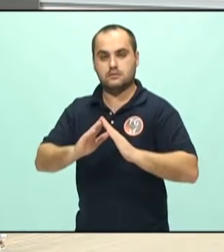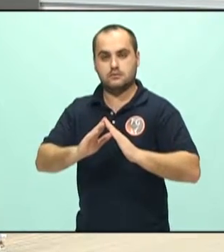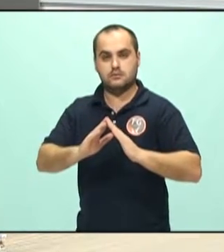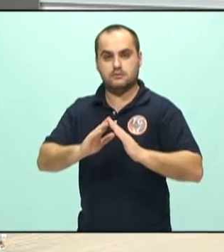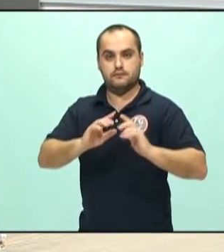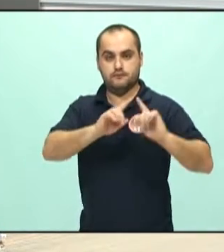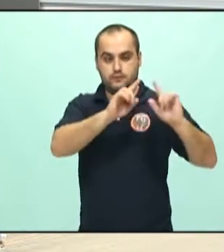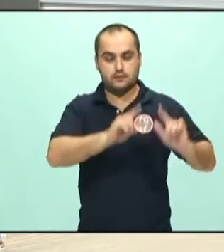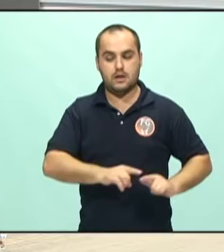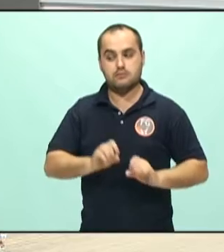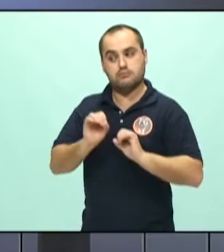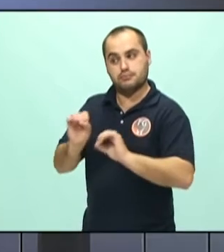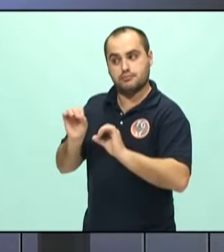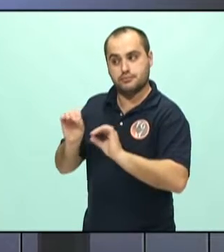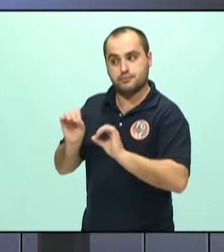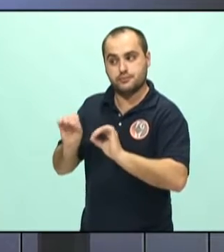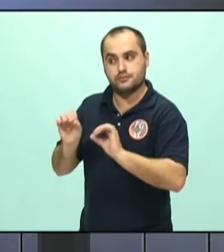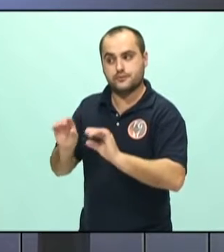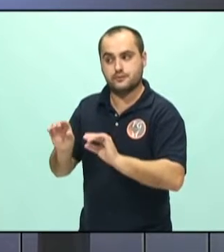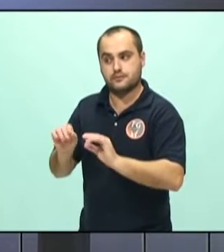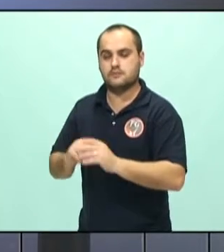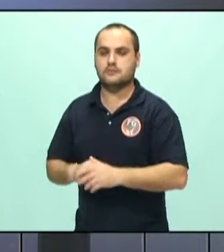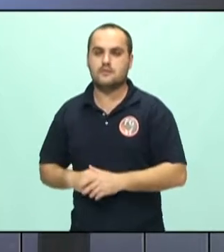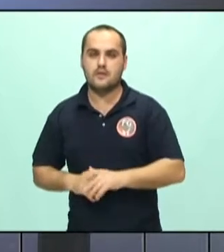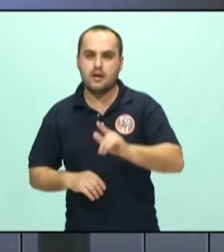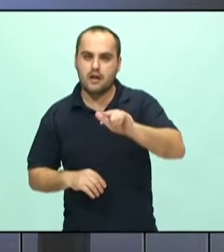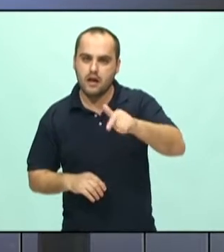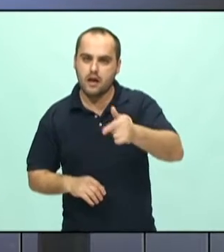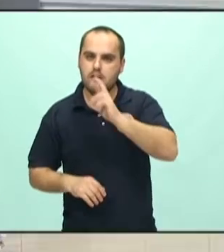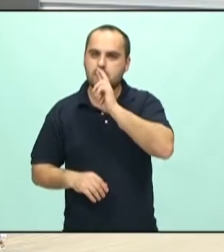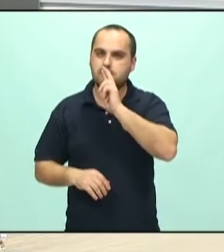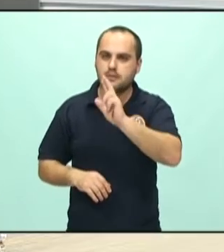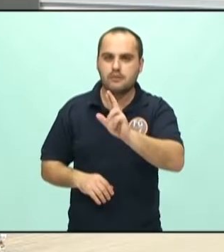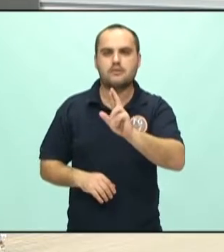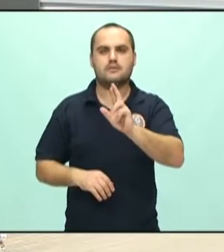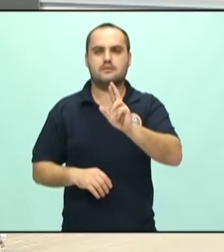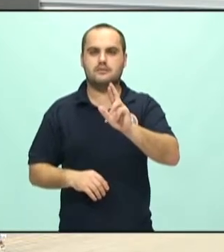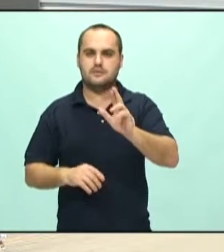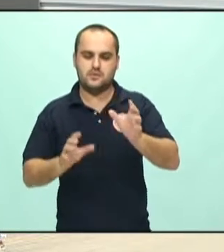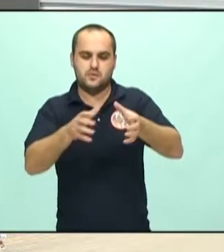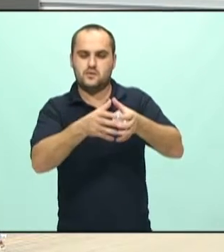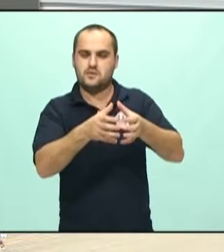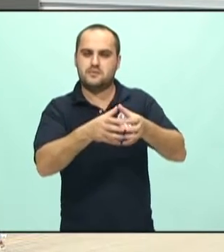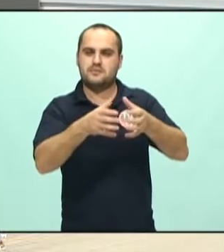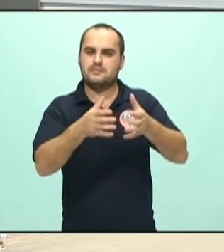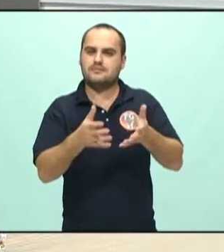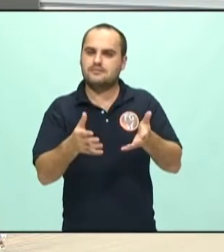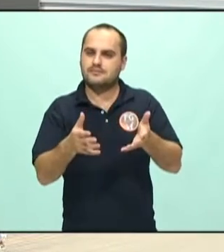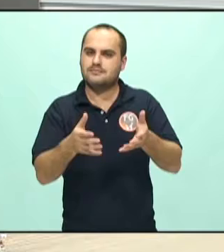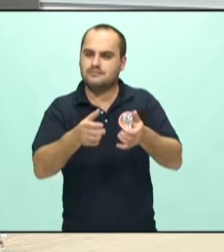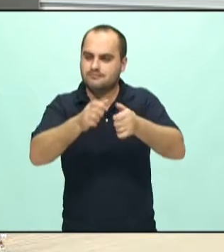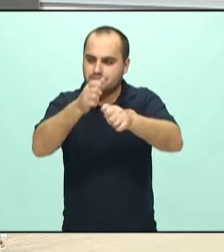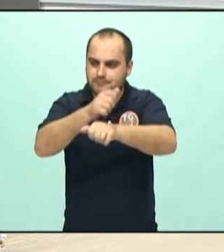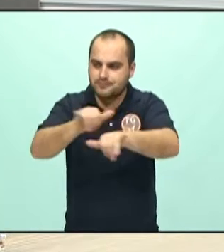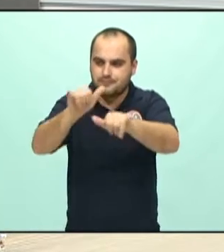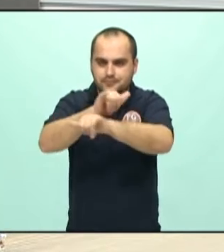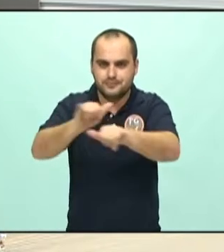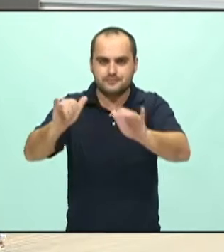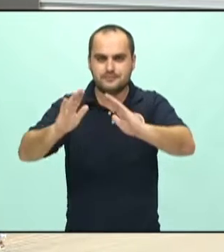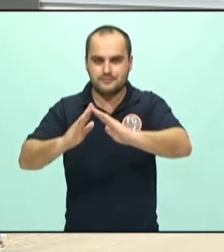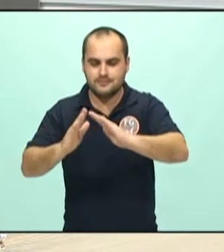legal que nossa equipe está está dando aos moradores ea gente pede para que as pessoas através da sua